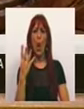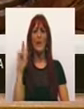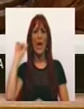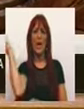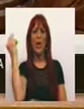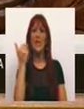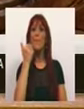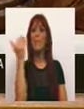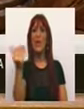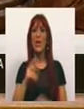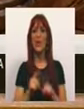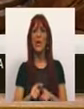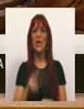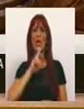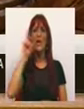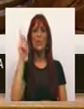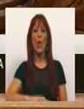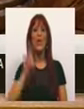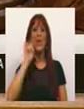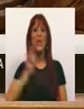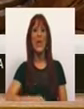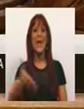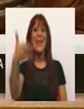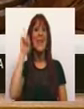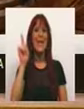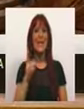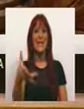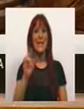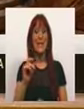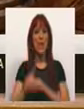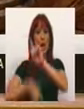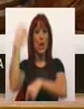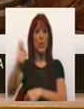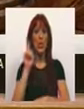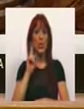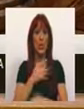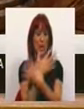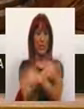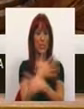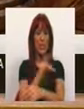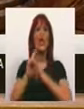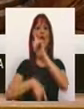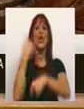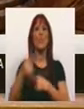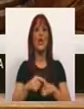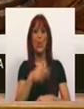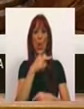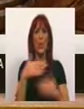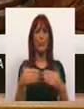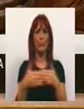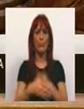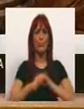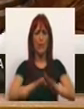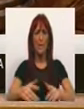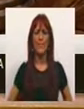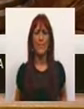wiis postos solar chegou no dia 16 já pois dos incêndios e depois das tragédias